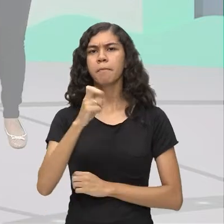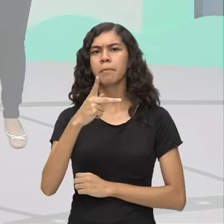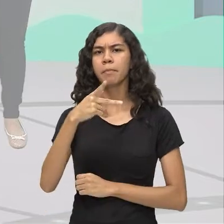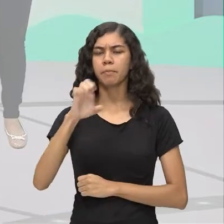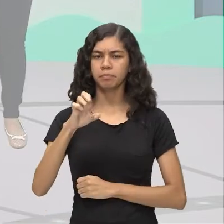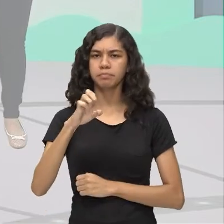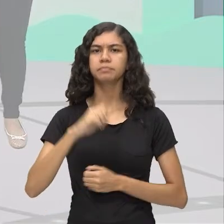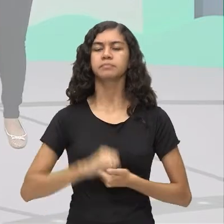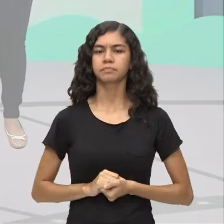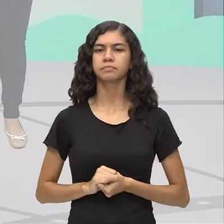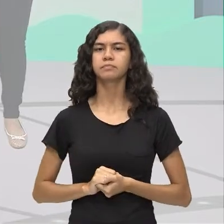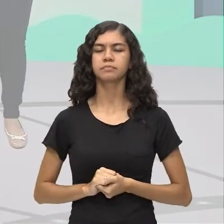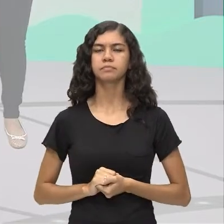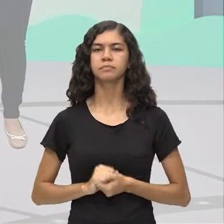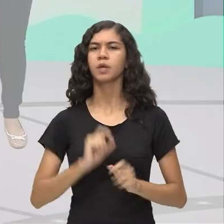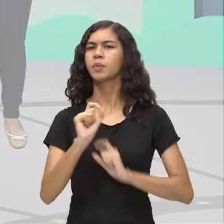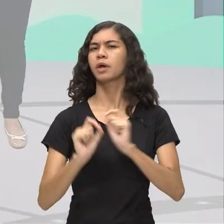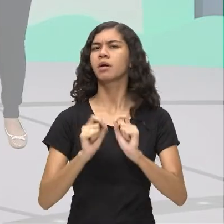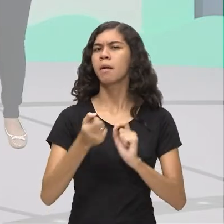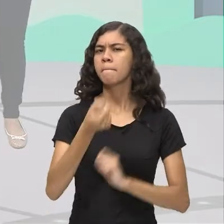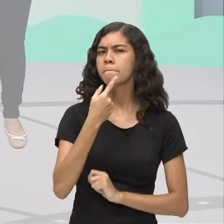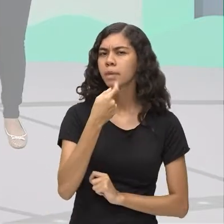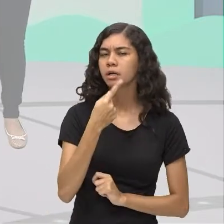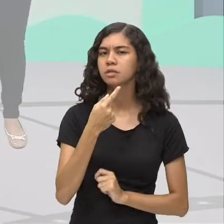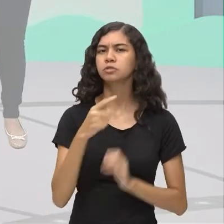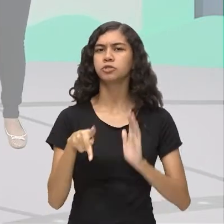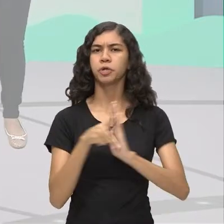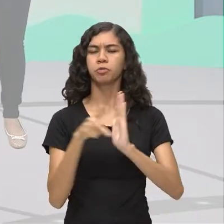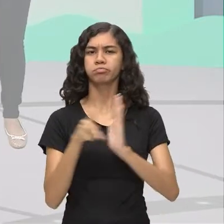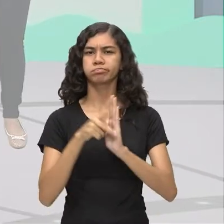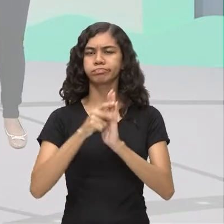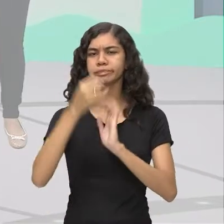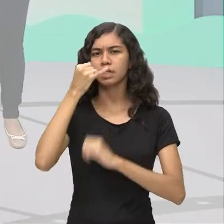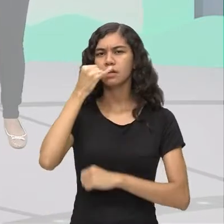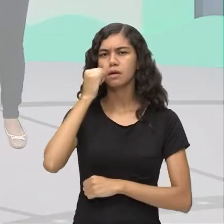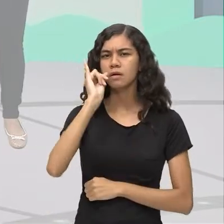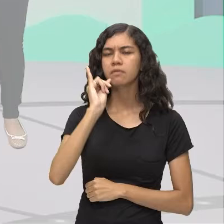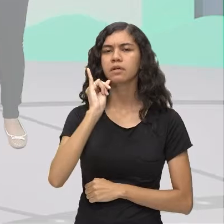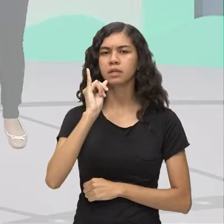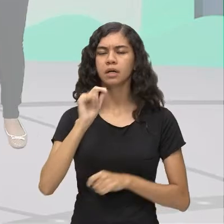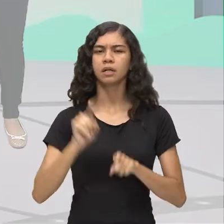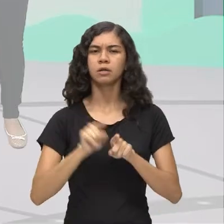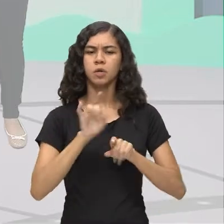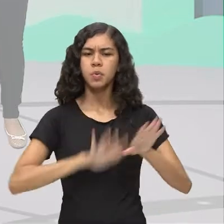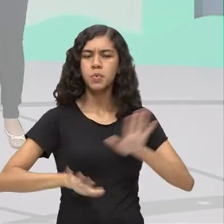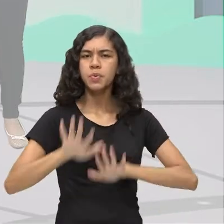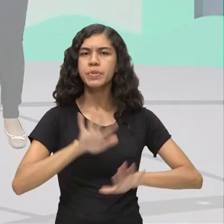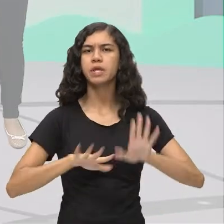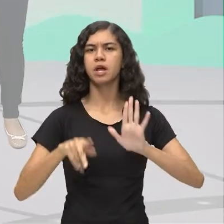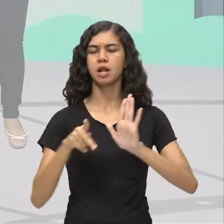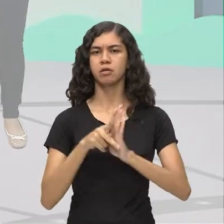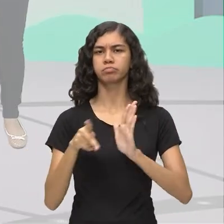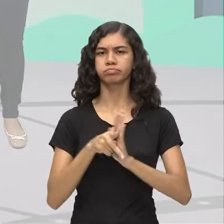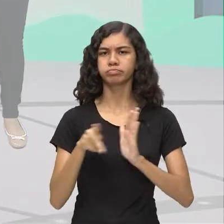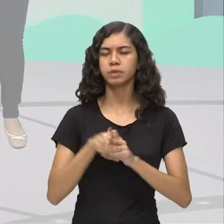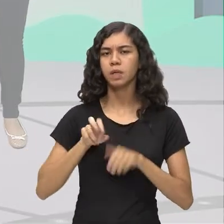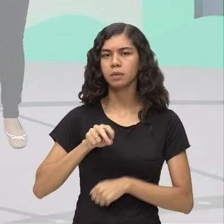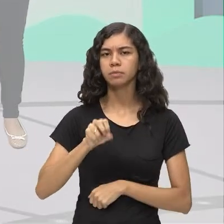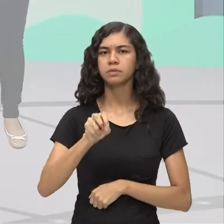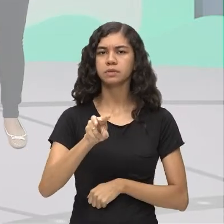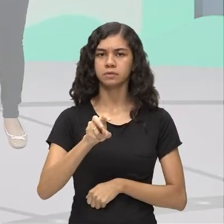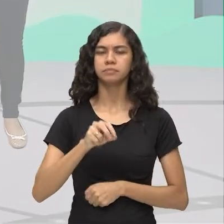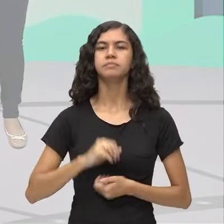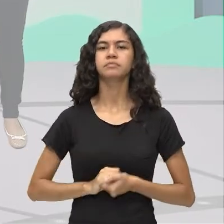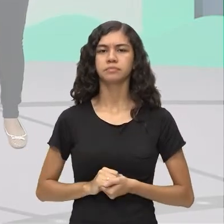pós-exposição, que consiste no uso de medicamentos antirretrovirais para reduzir o risco em situações de exposição ao vírus,